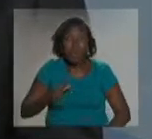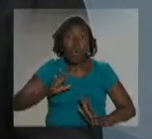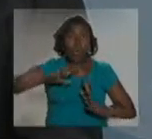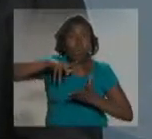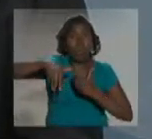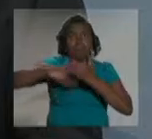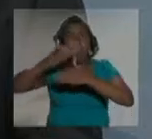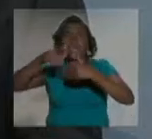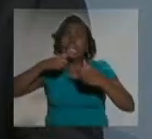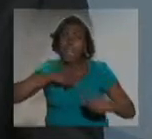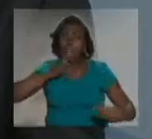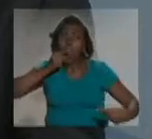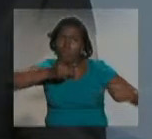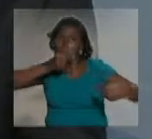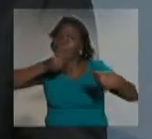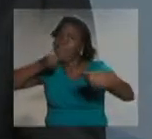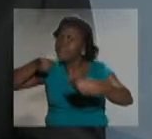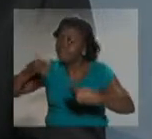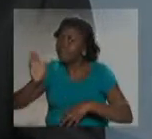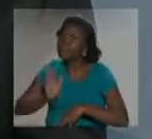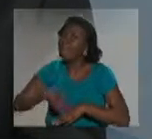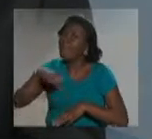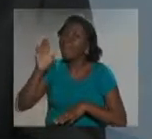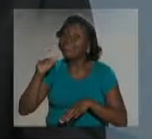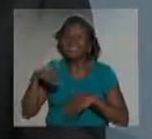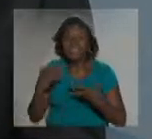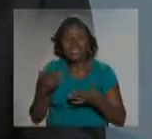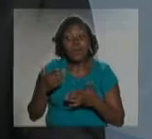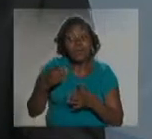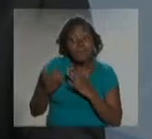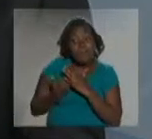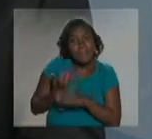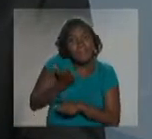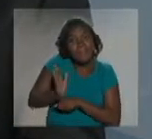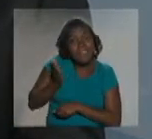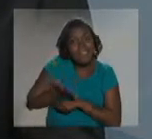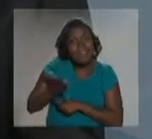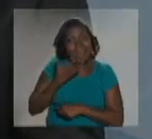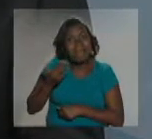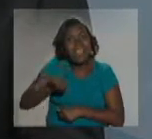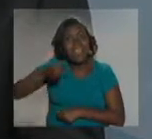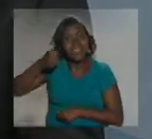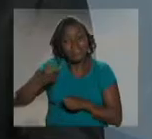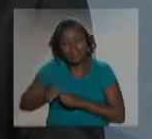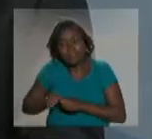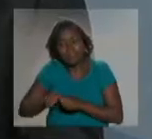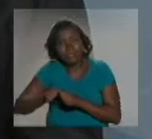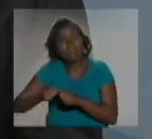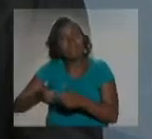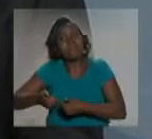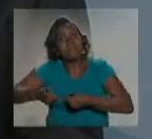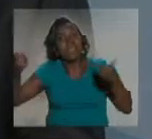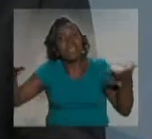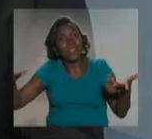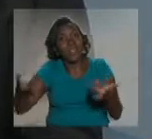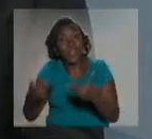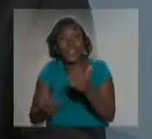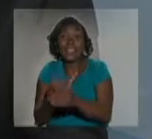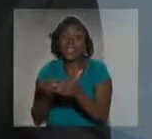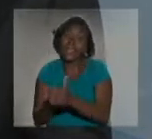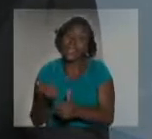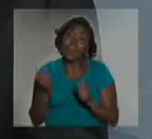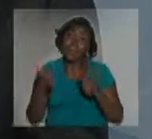uma competitividade muito maior, então estaria preparando melhor essas empresas para um ganho maior em produtividade e geração de